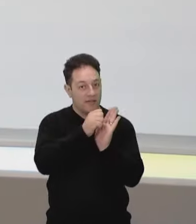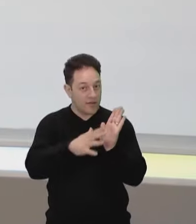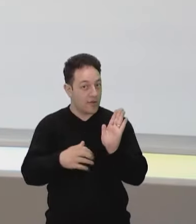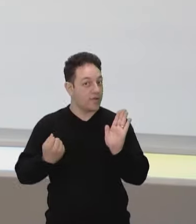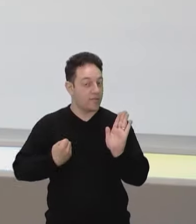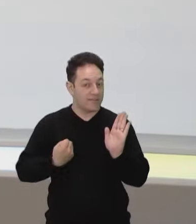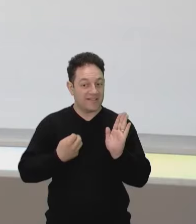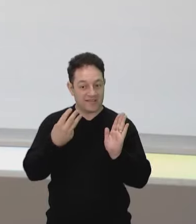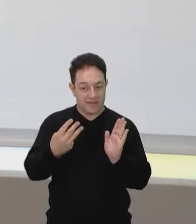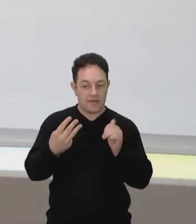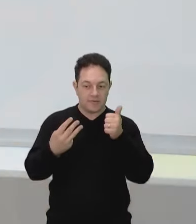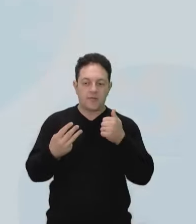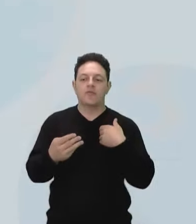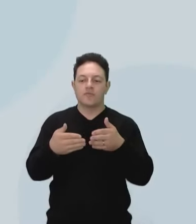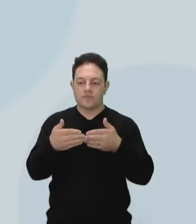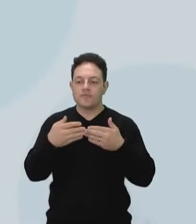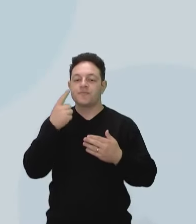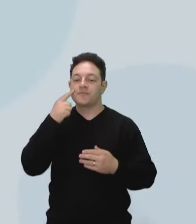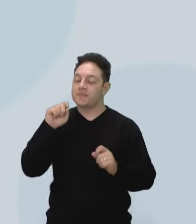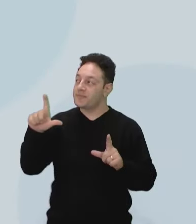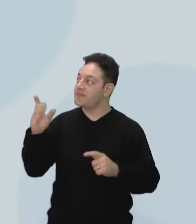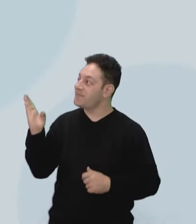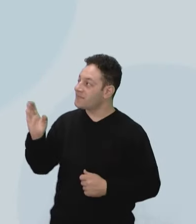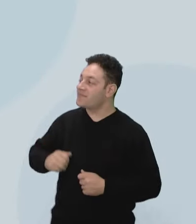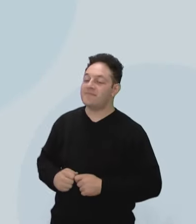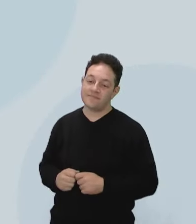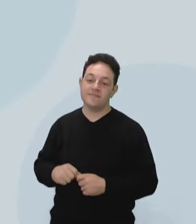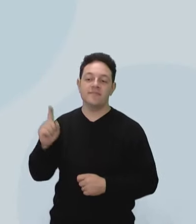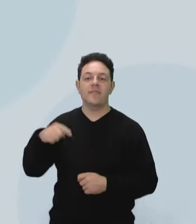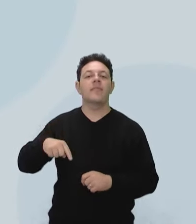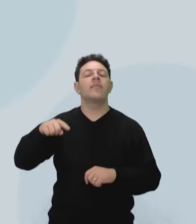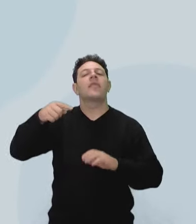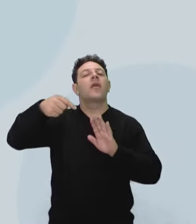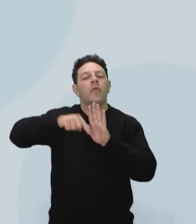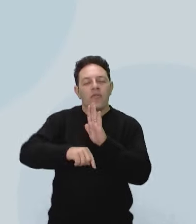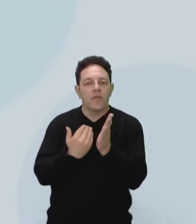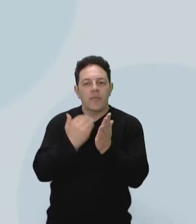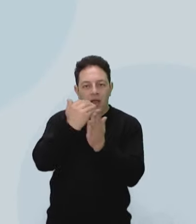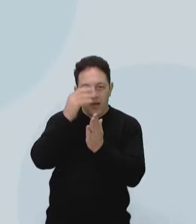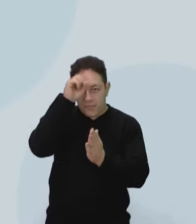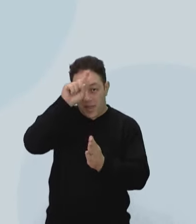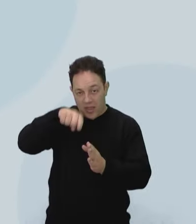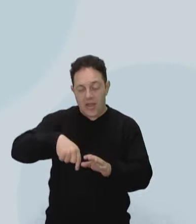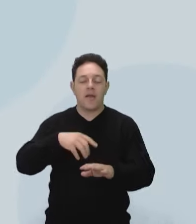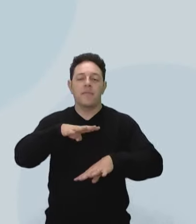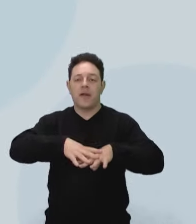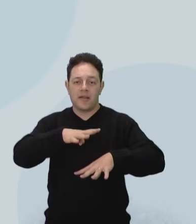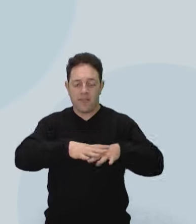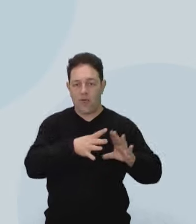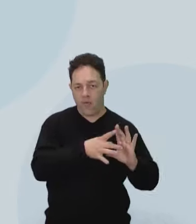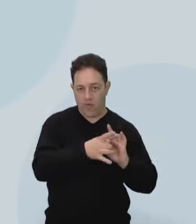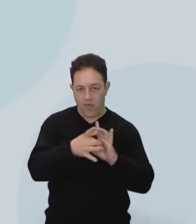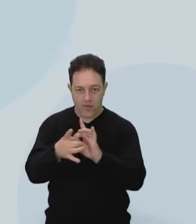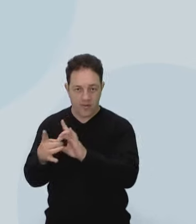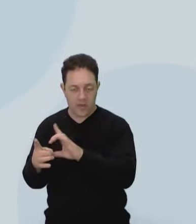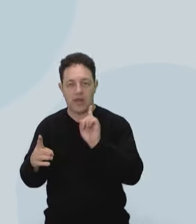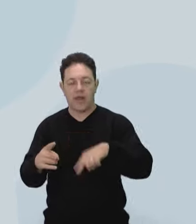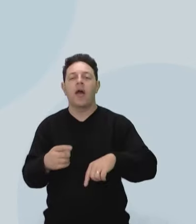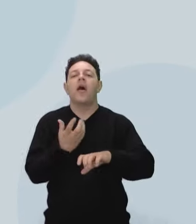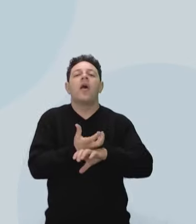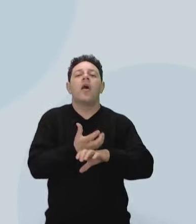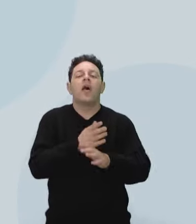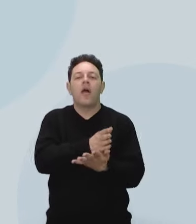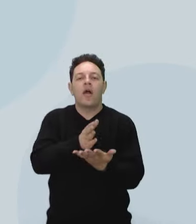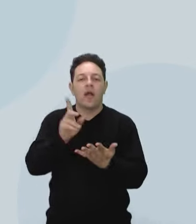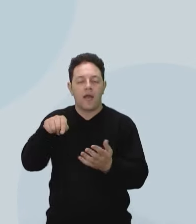atividade 3. Eu vou pedir para o nosso diretor colocar aí a tela. O nosso aprofundamento é a matemática conectada, a unidade curricular é a educação